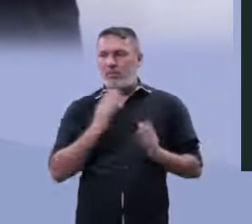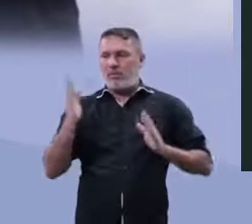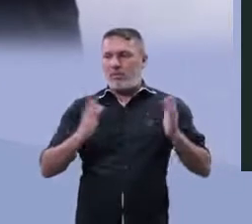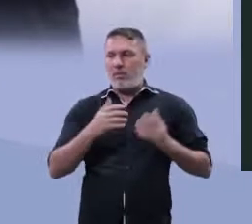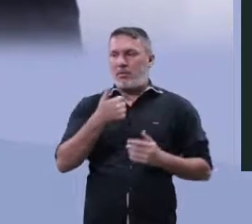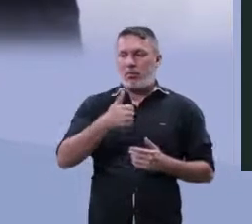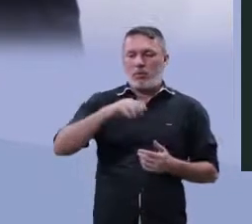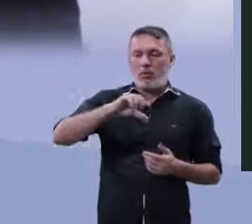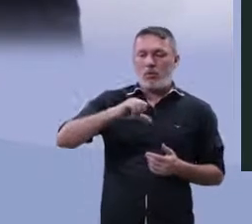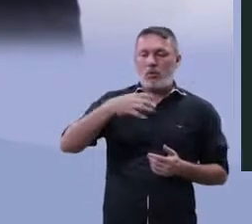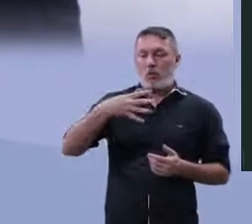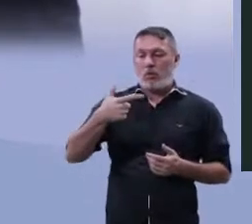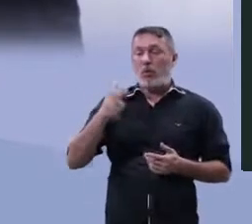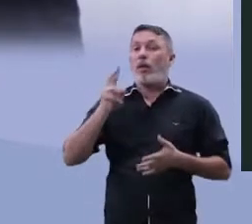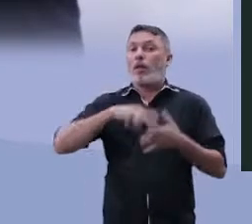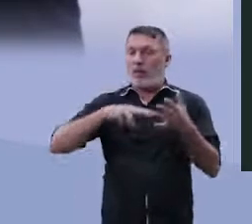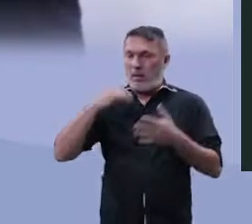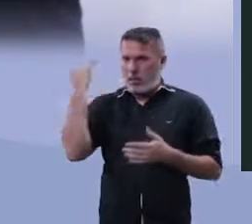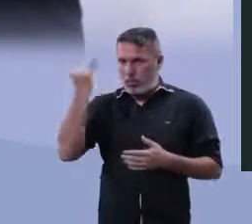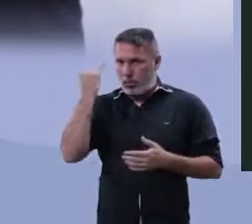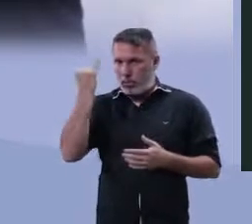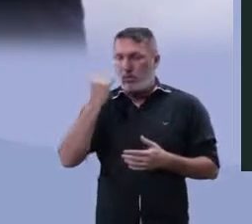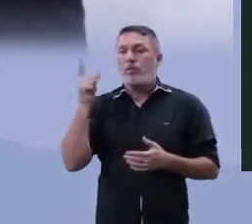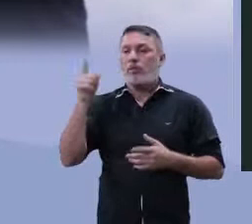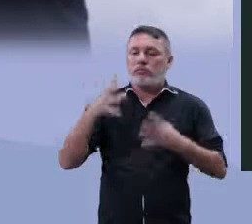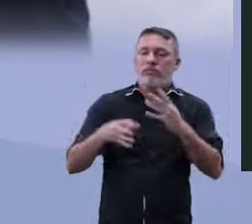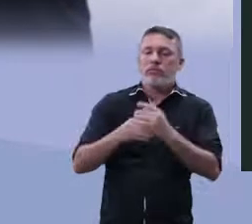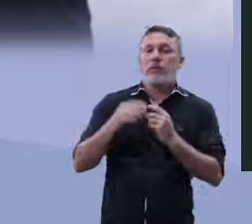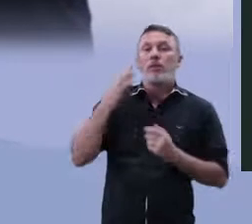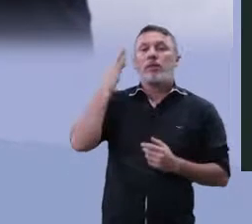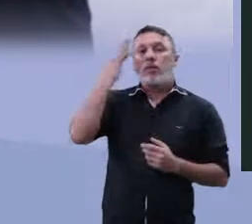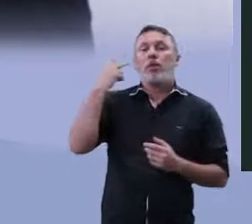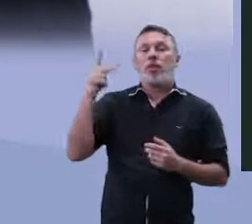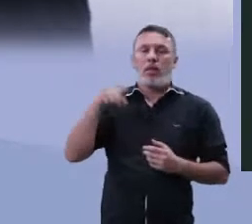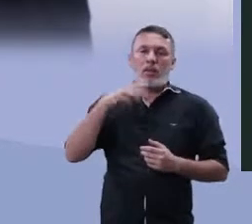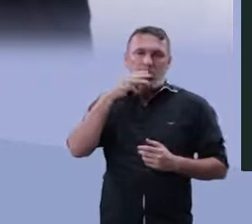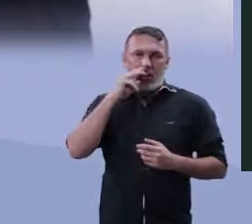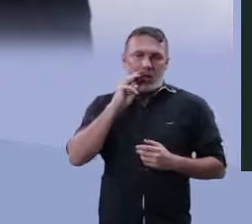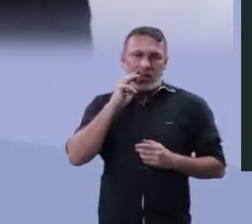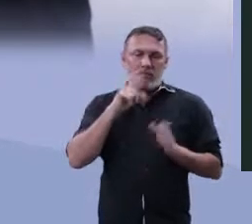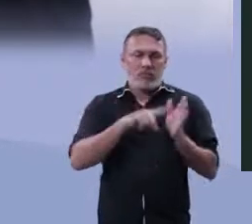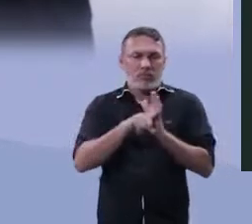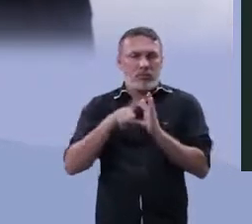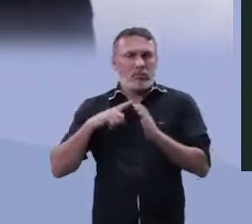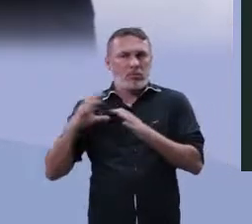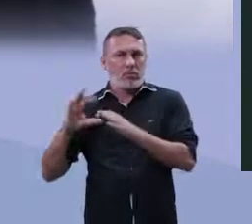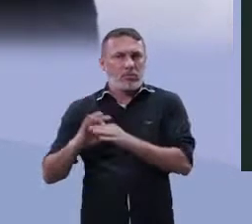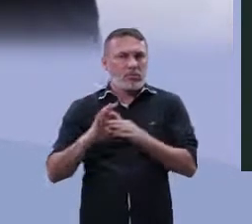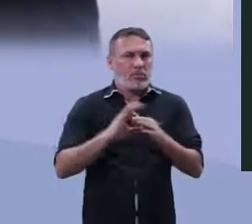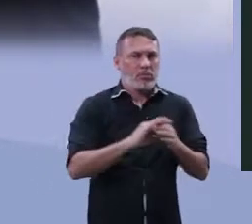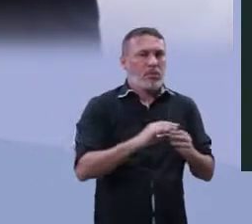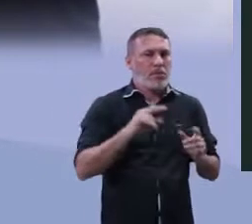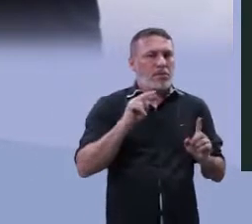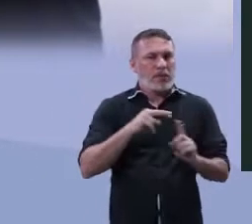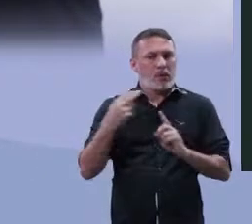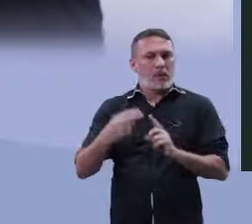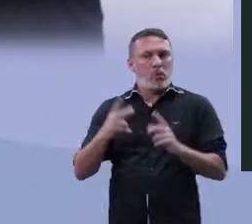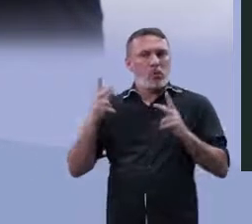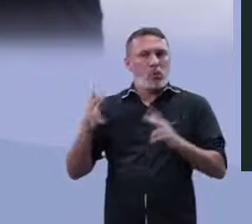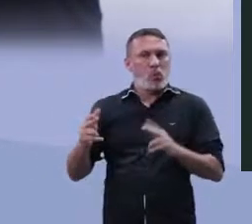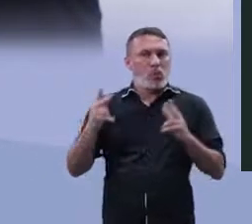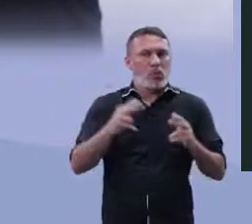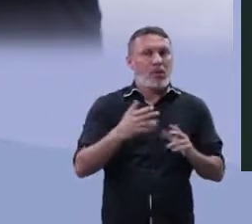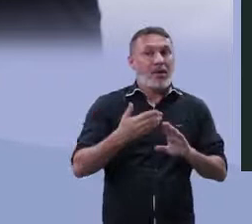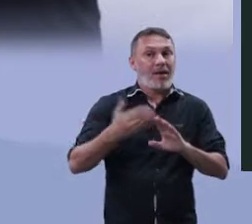da sociedade brasileira. Ele vai se utilizar de um referencial teórico marxista para explicar, com a